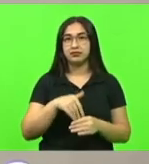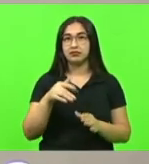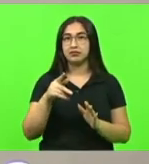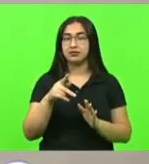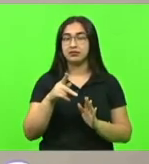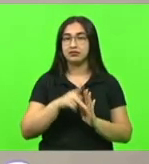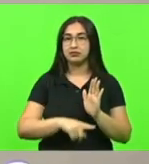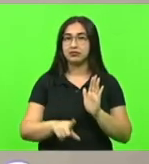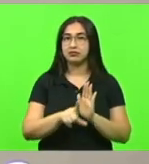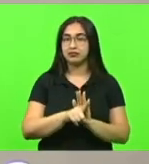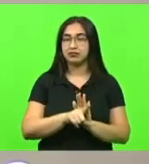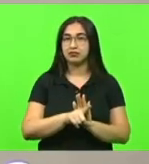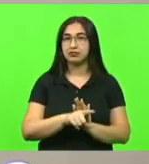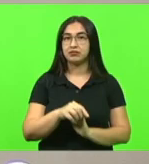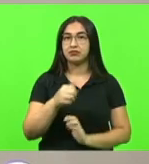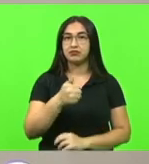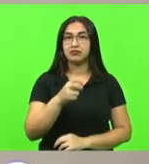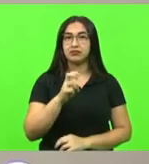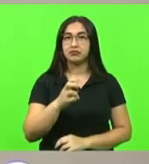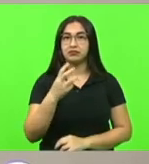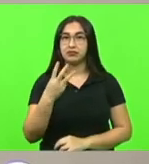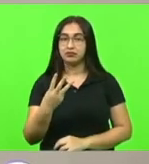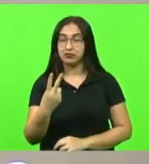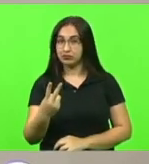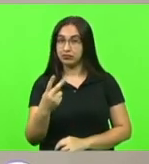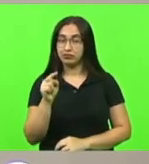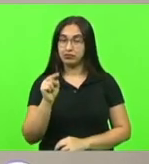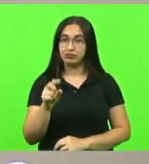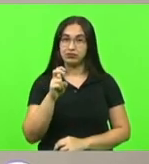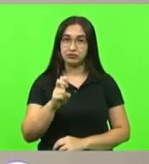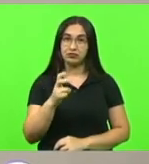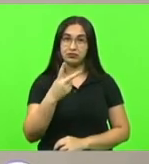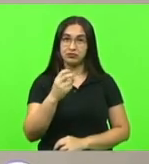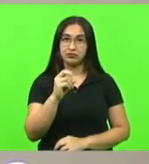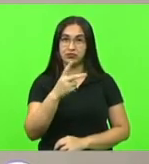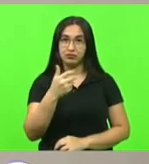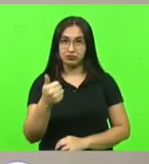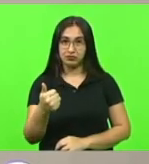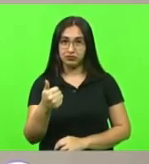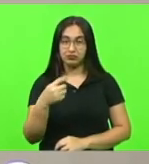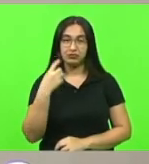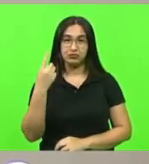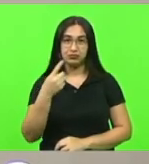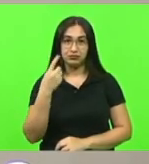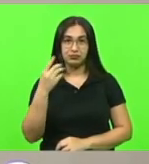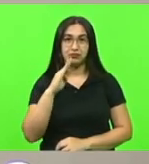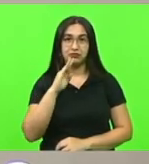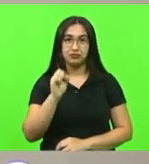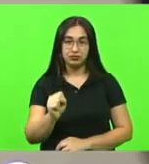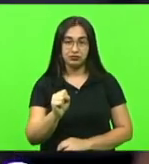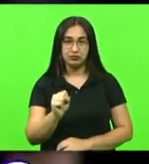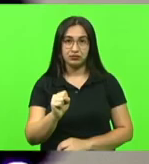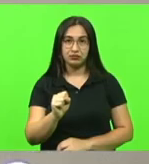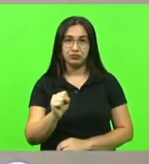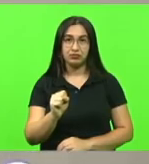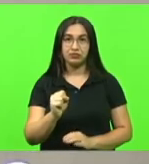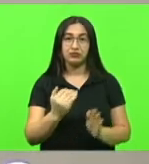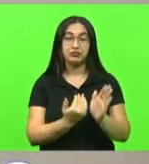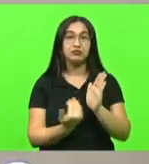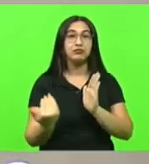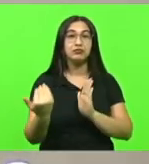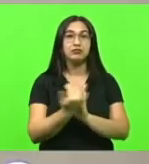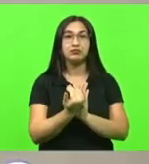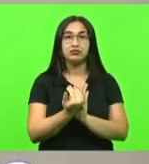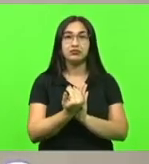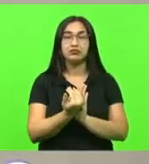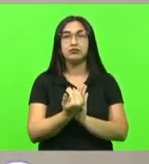final do projeto de lei 152.5 de 2021, autor deputado Bruno Souza, acrescenta o parágrafo 4º